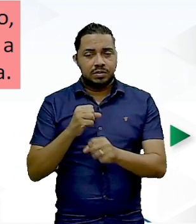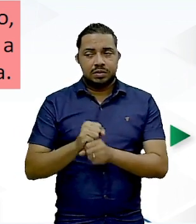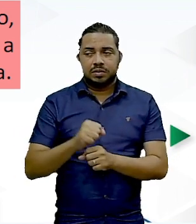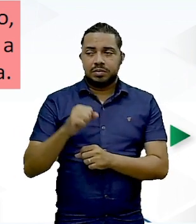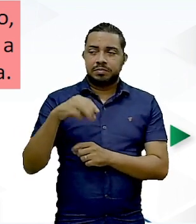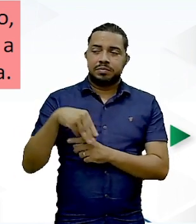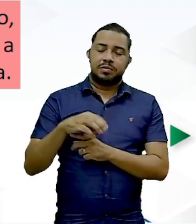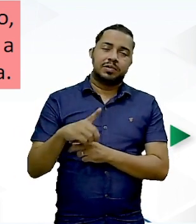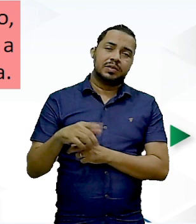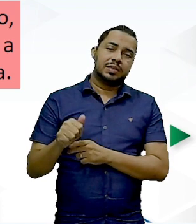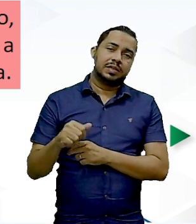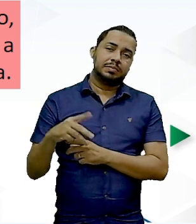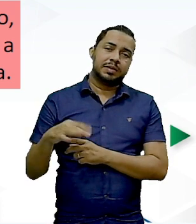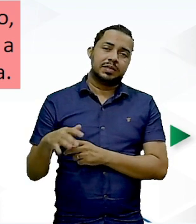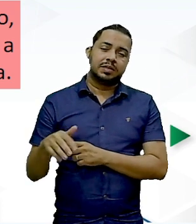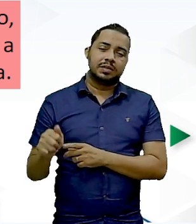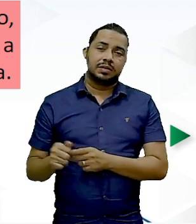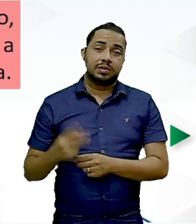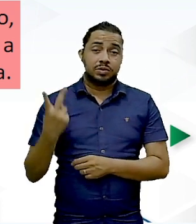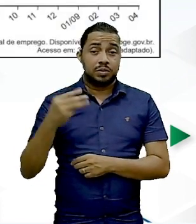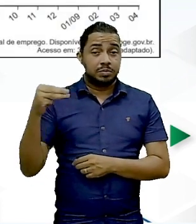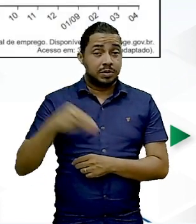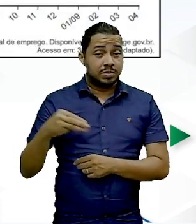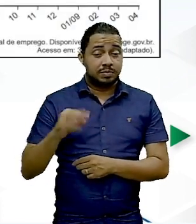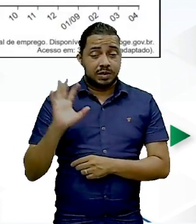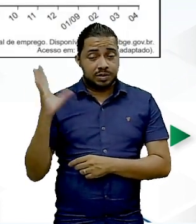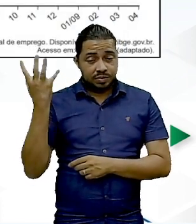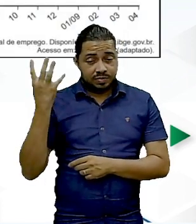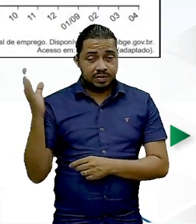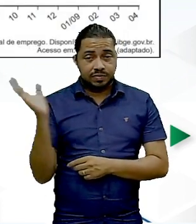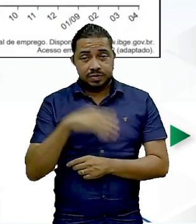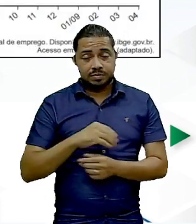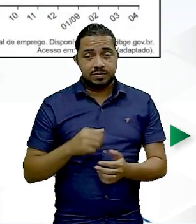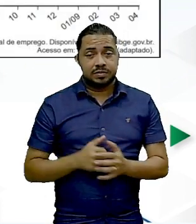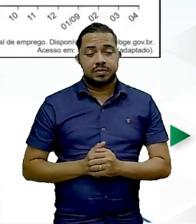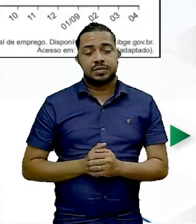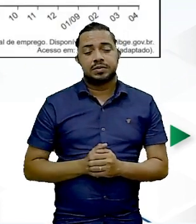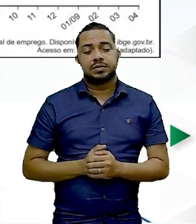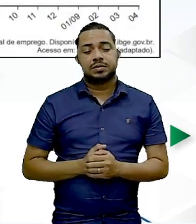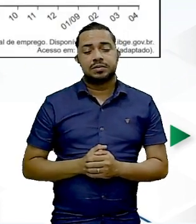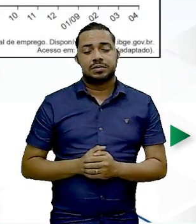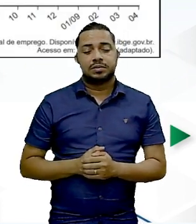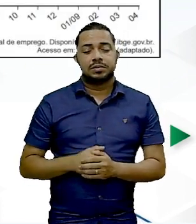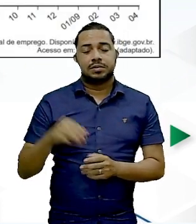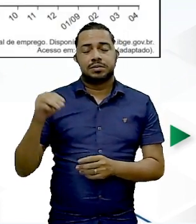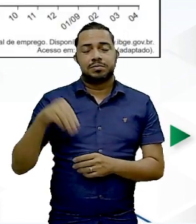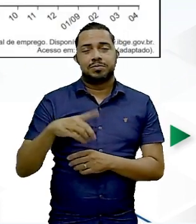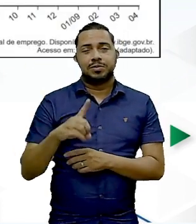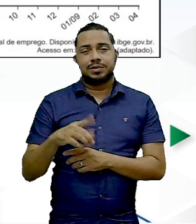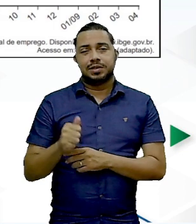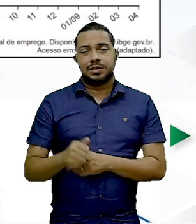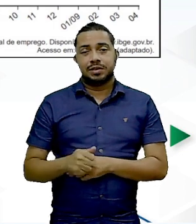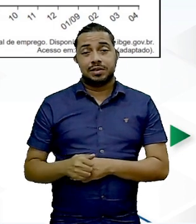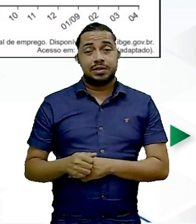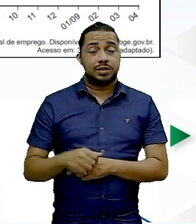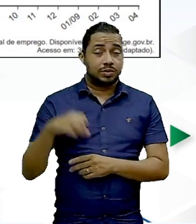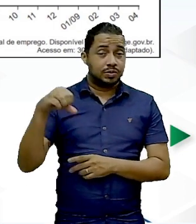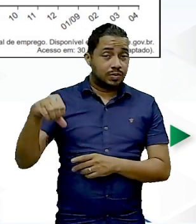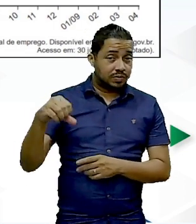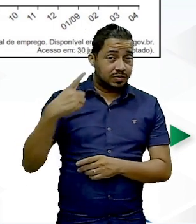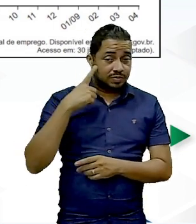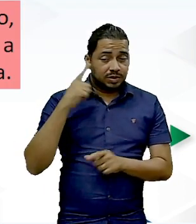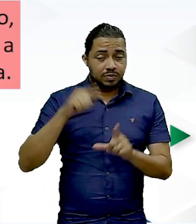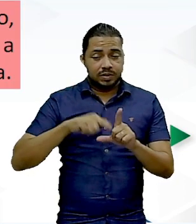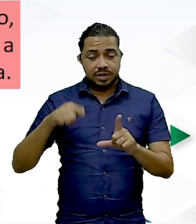mediana e a média. 2 minutinhos para resolver. Vamos lá comigo então. A moda é 9. Por quê? Olha o gráfico comigo,